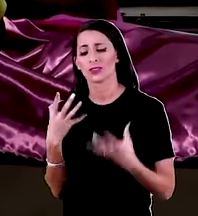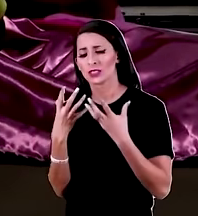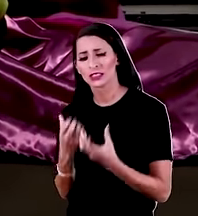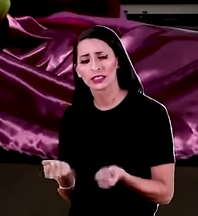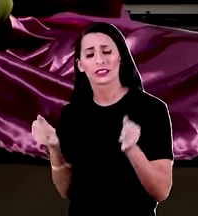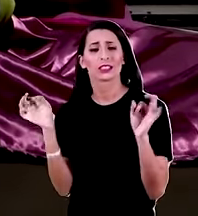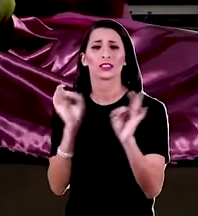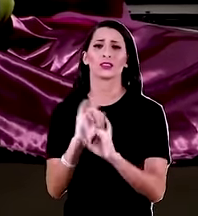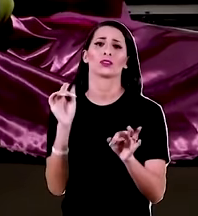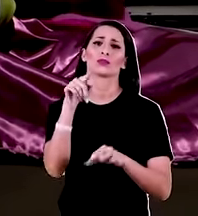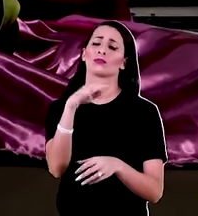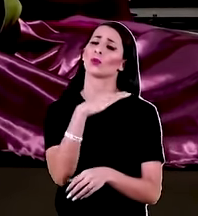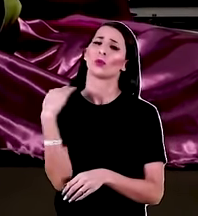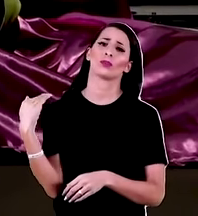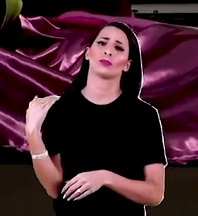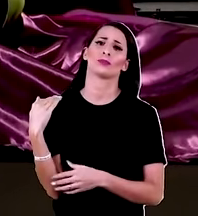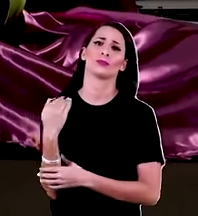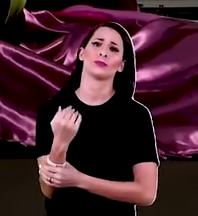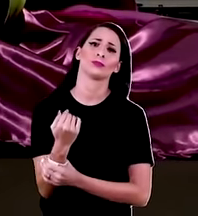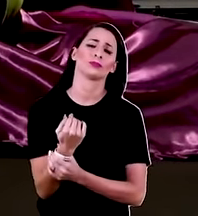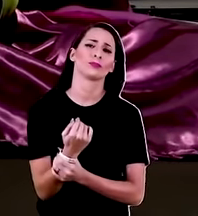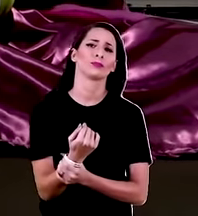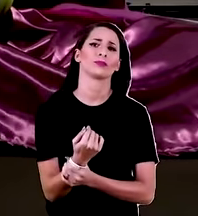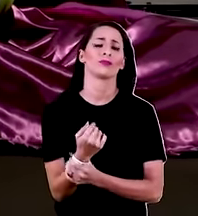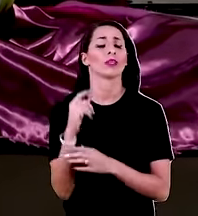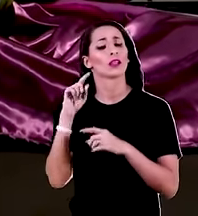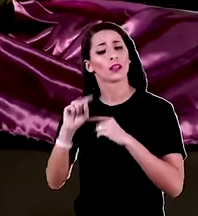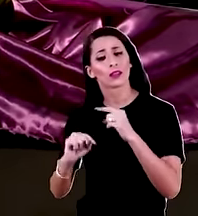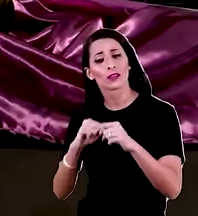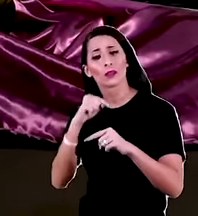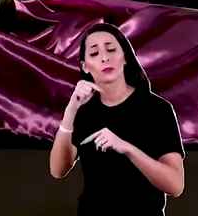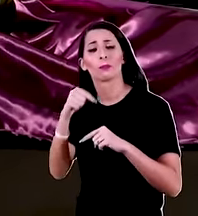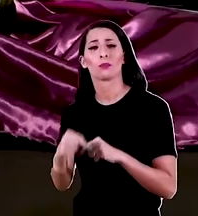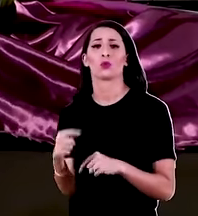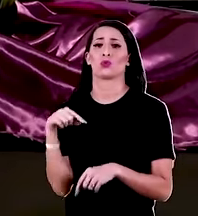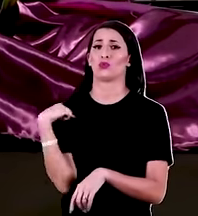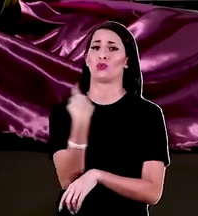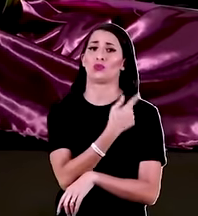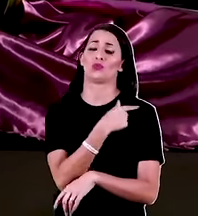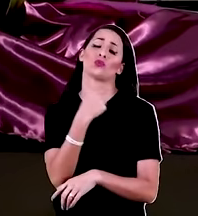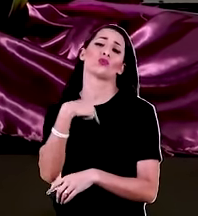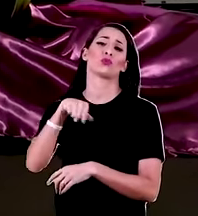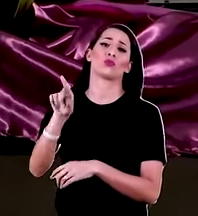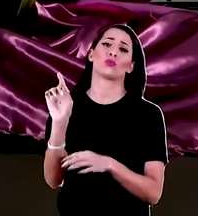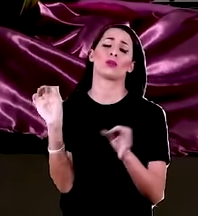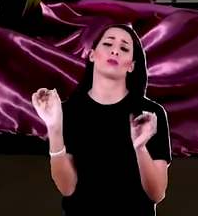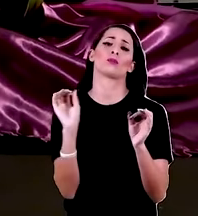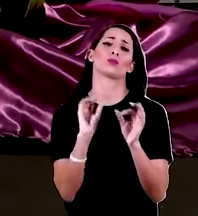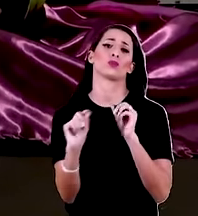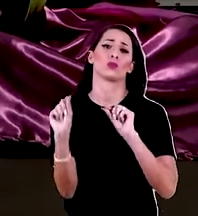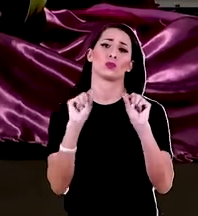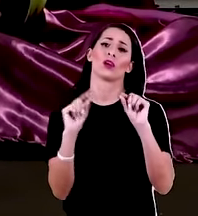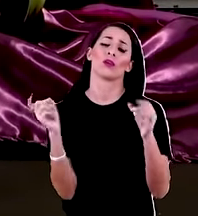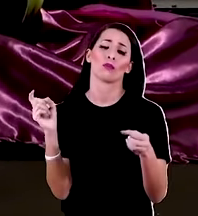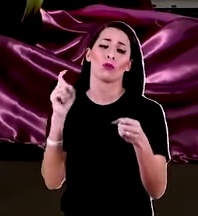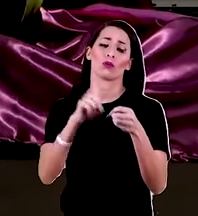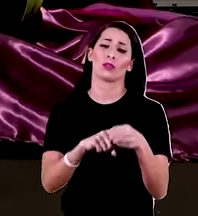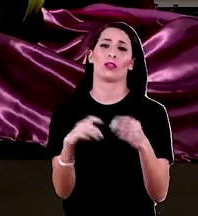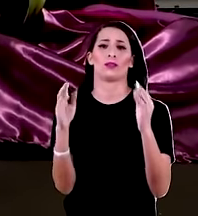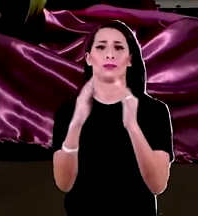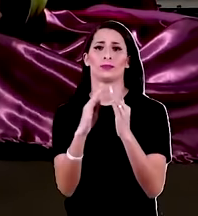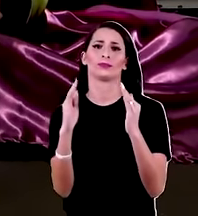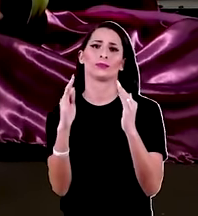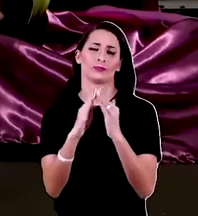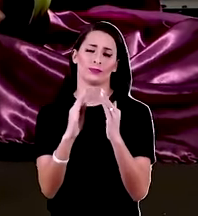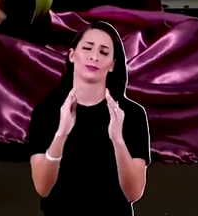você morrer. Que daqui a pouco a gente vai voltar pra